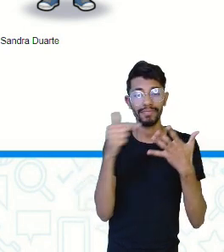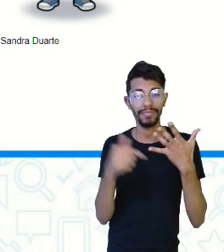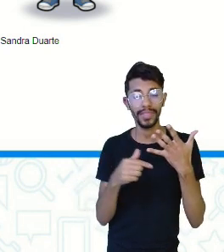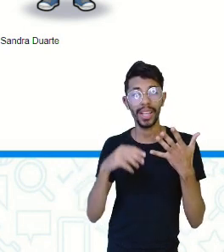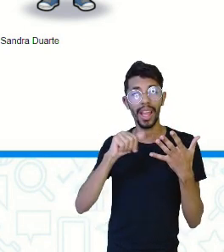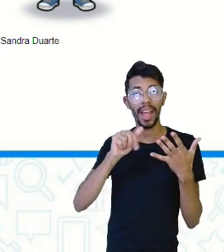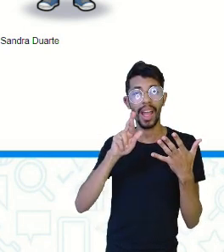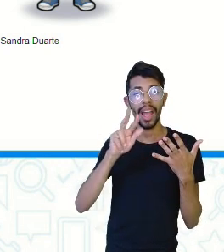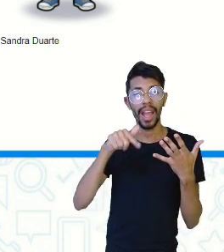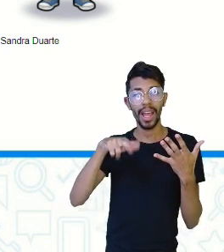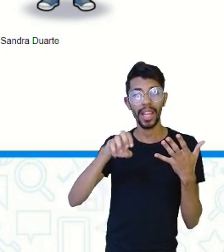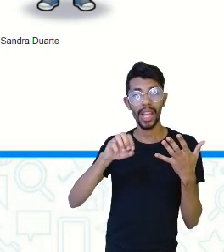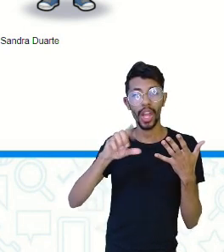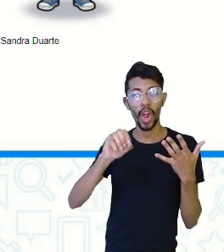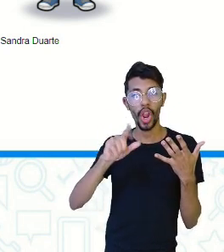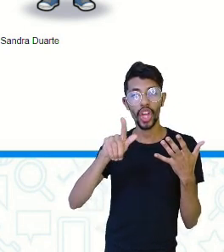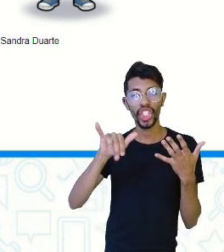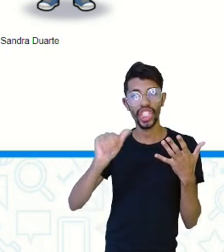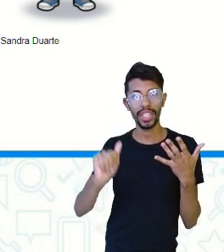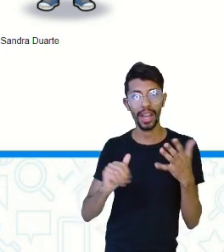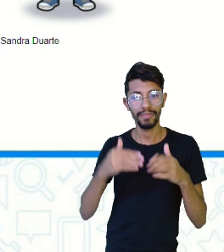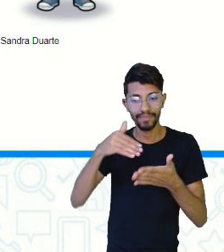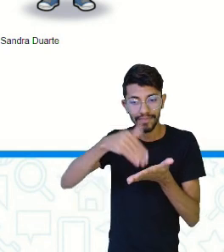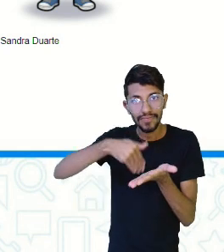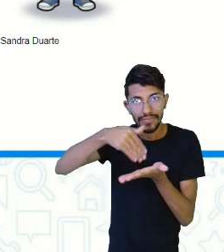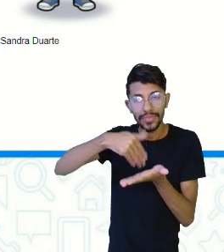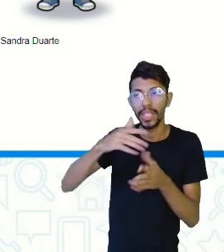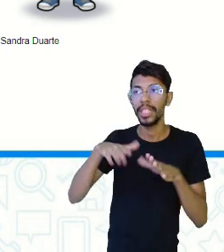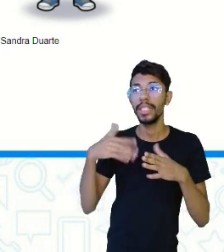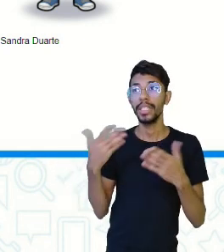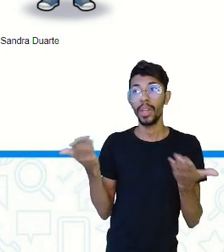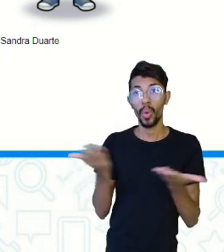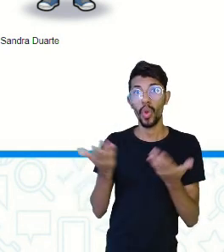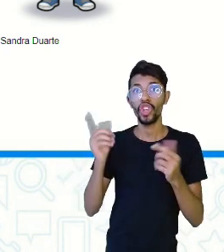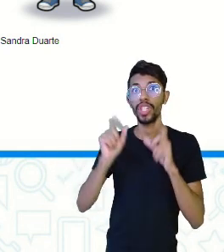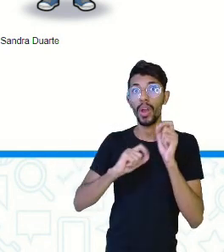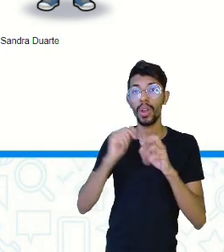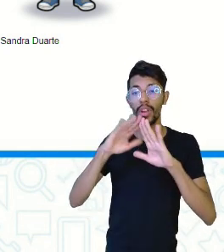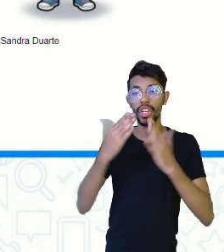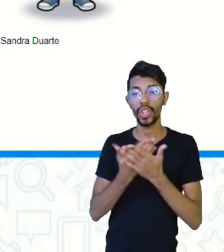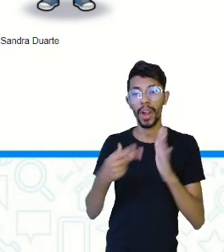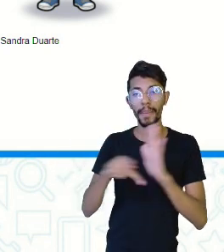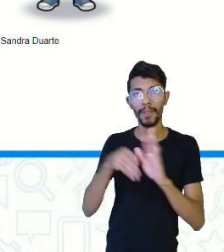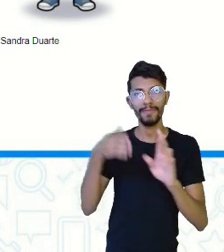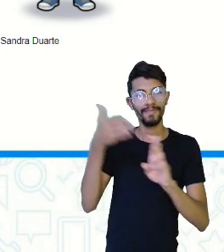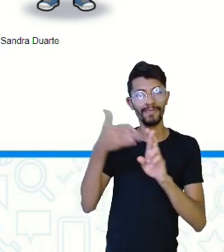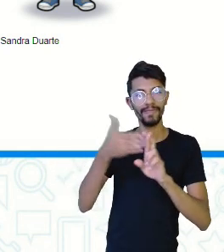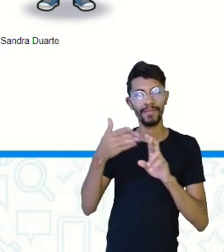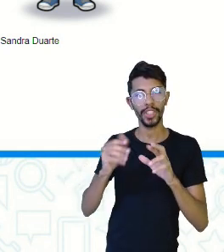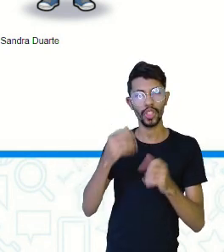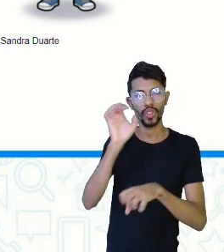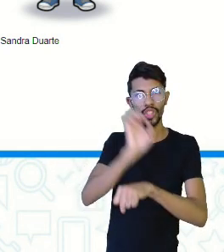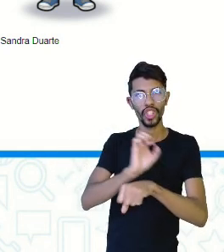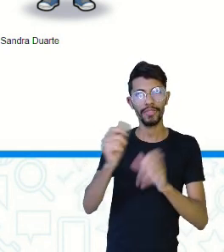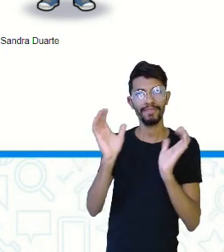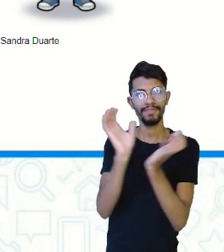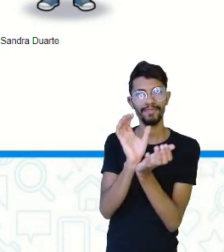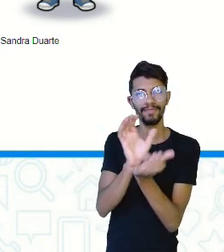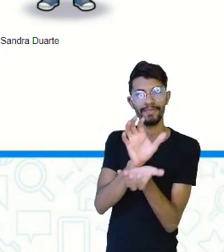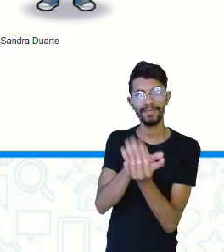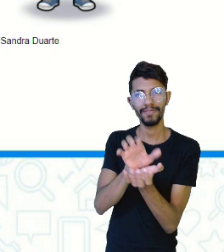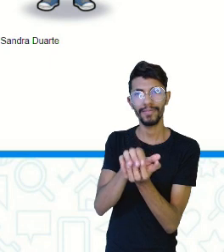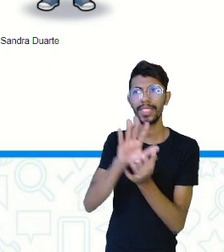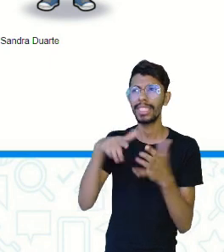pertinho da gente. E é uma escola de referência atualmente do Estado, tá? Do Estado de Pernambuco. Então, é